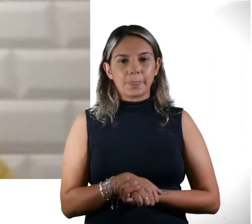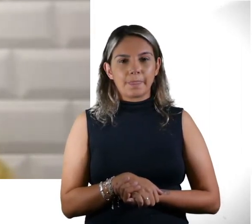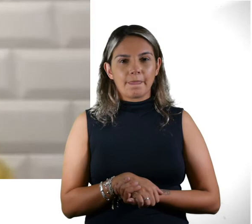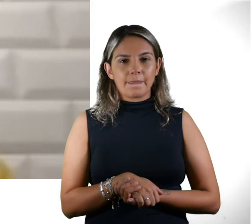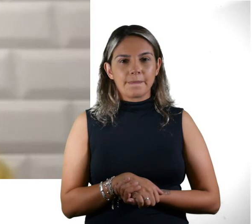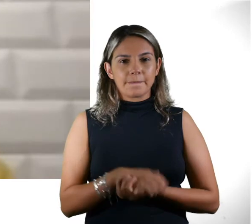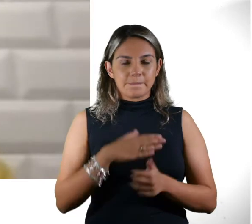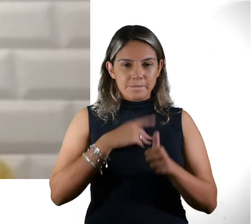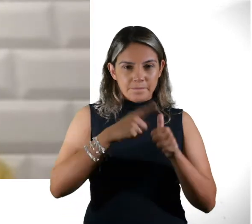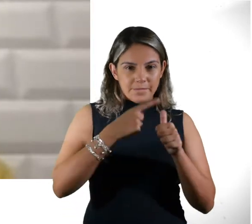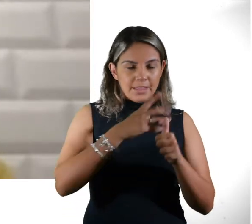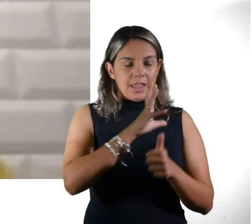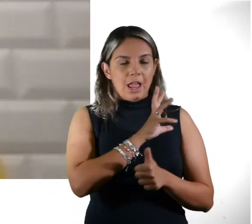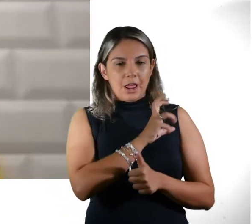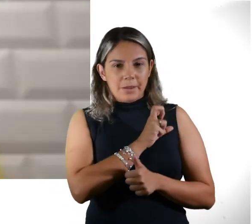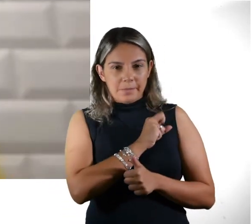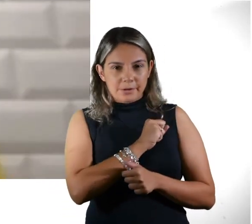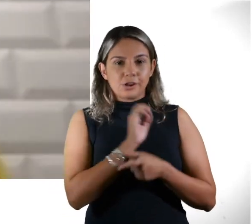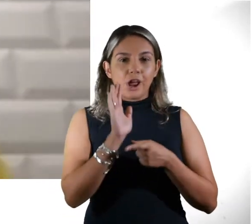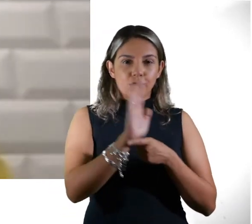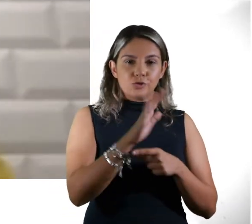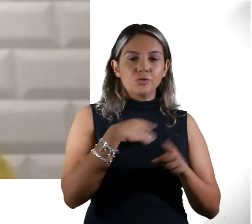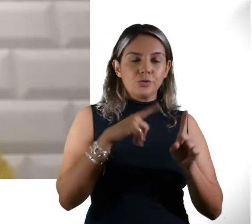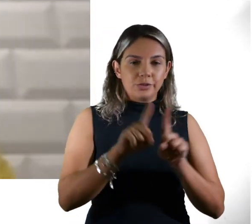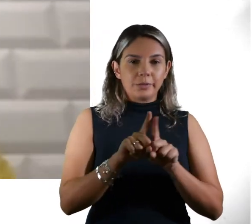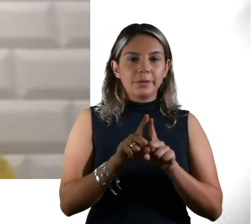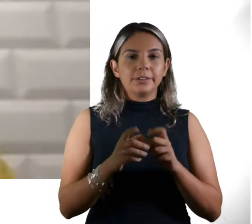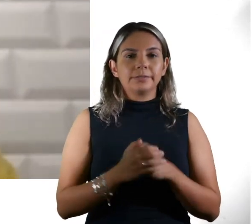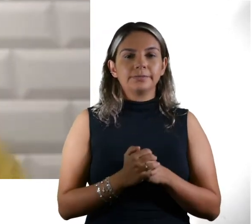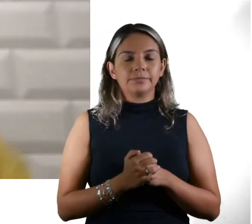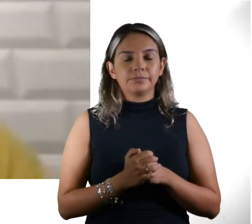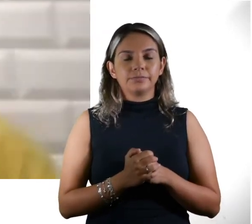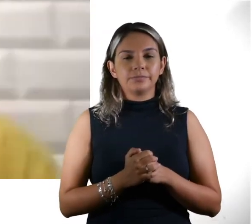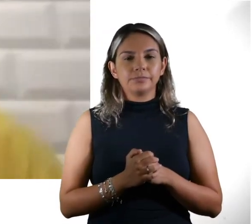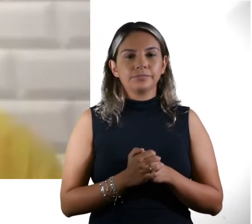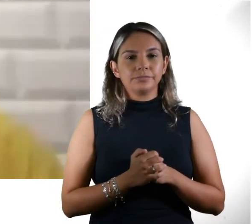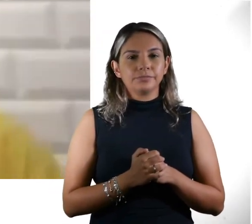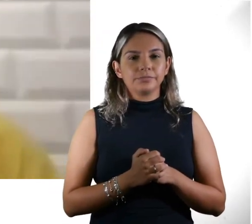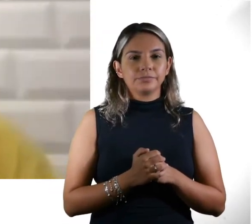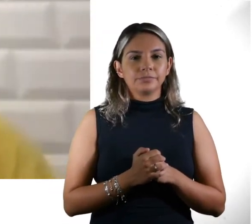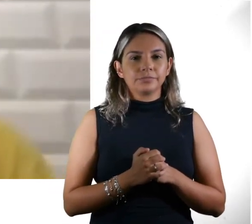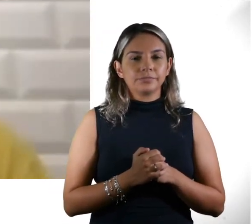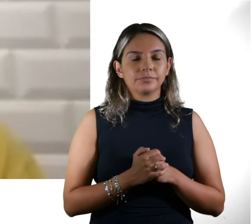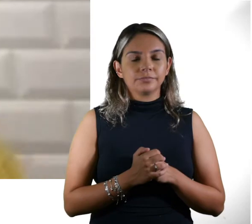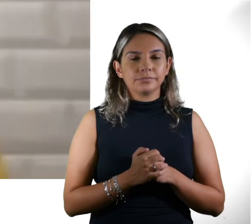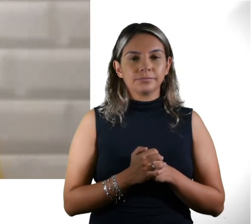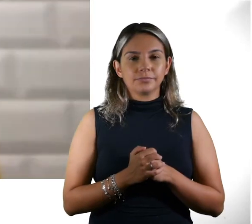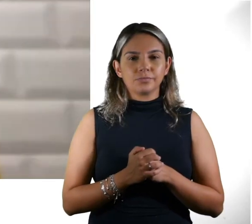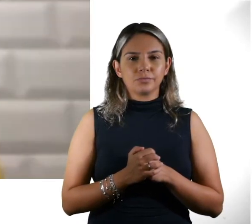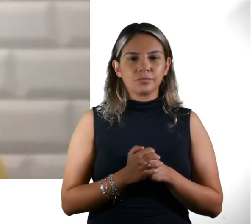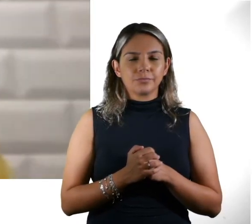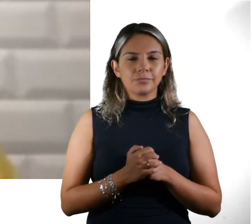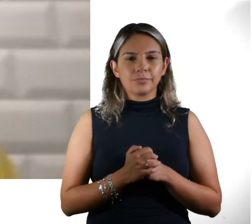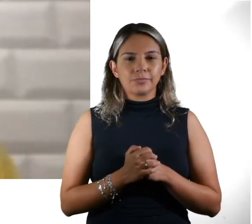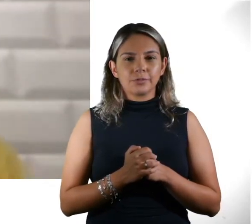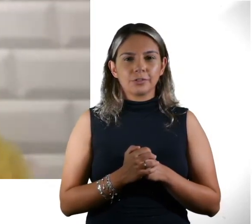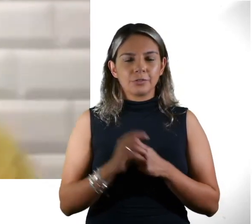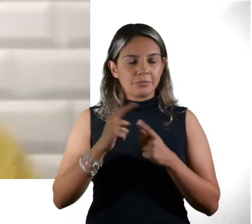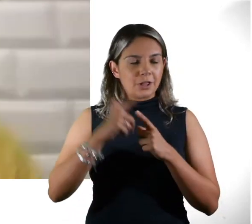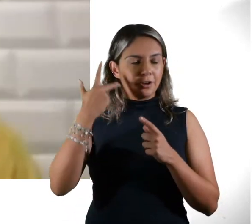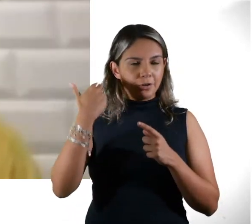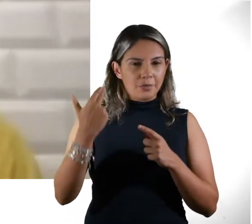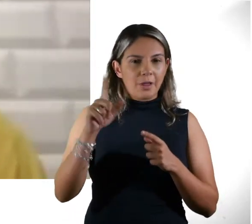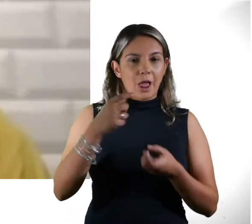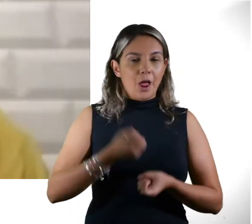foram as minhas primeiras paixões também me ajuda. O Fernando Pessoa, do livro do Desassossego, mas normalmente